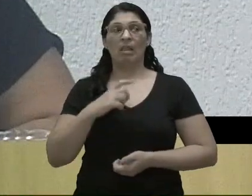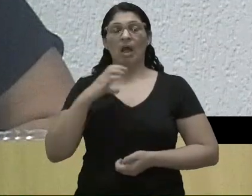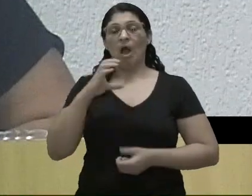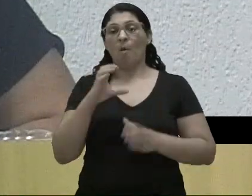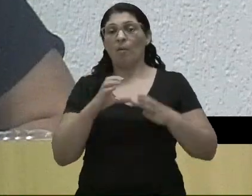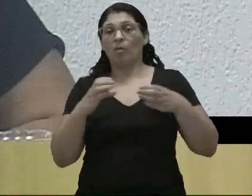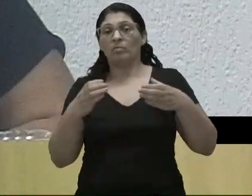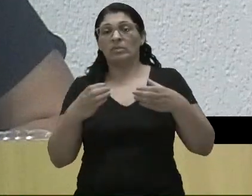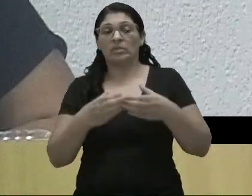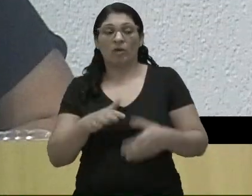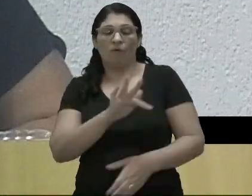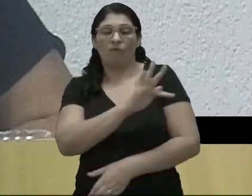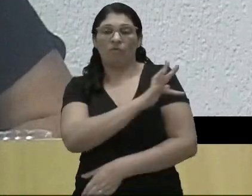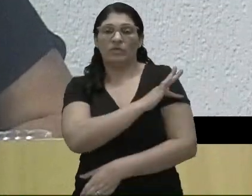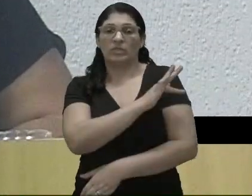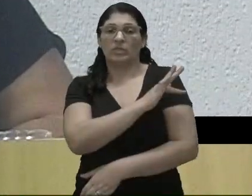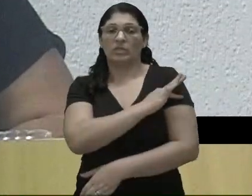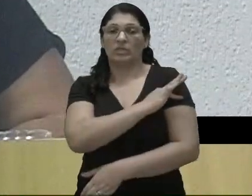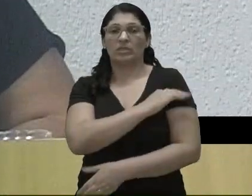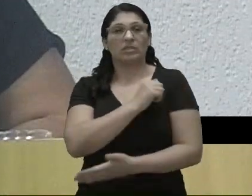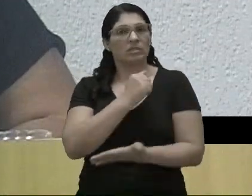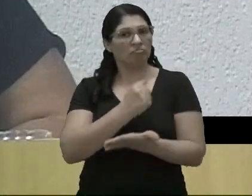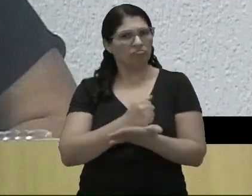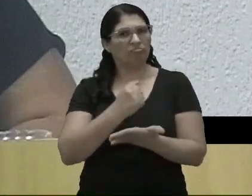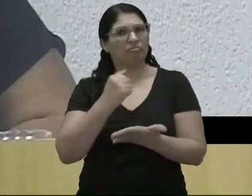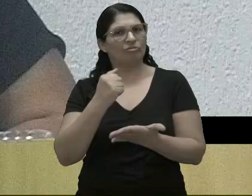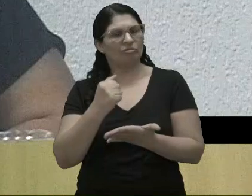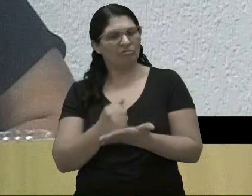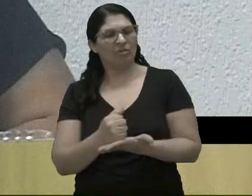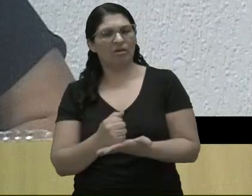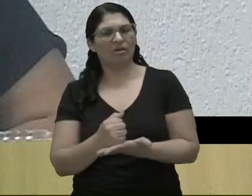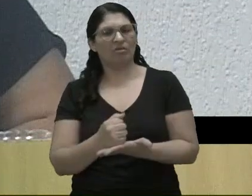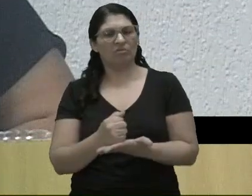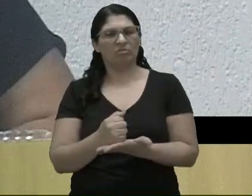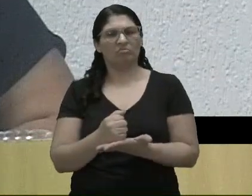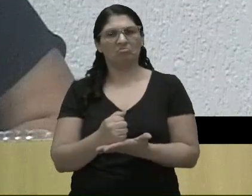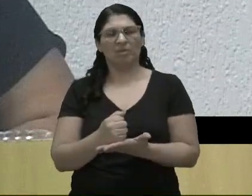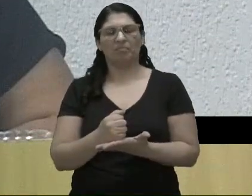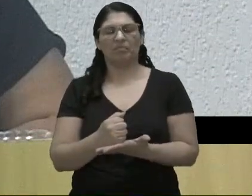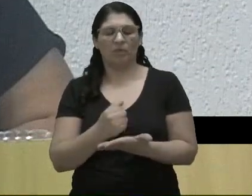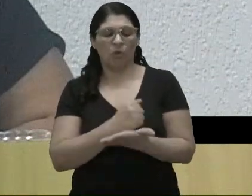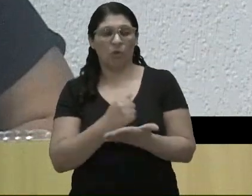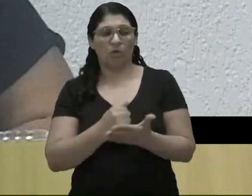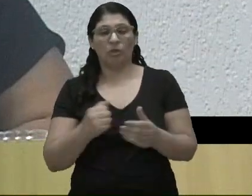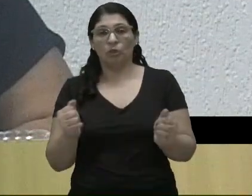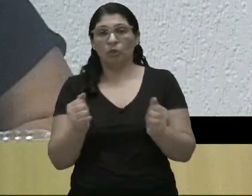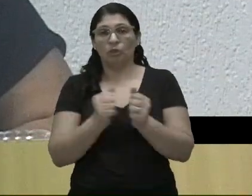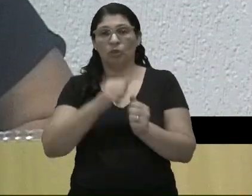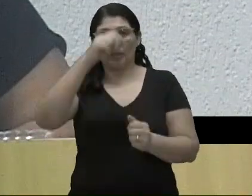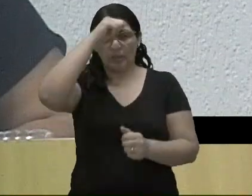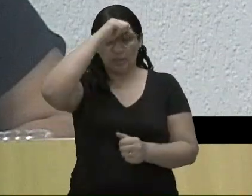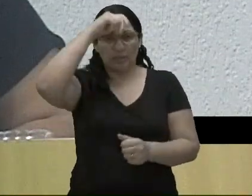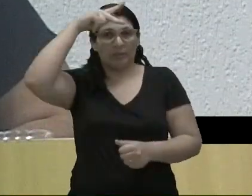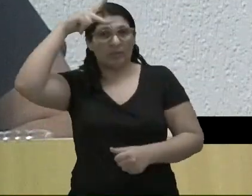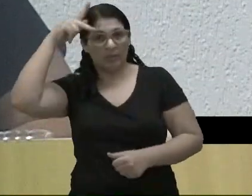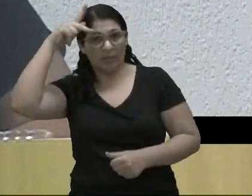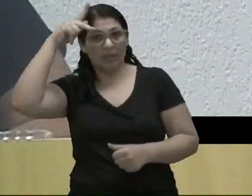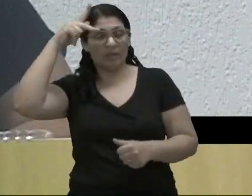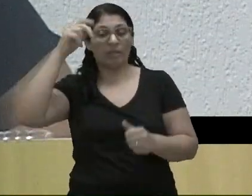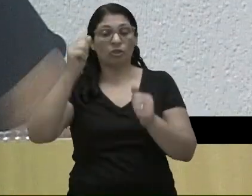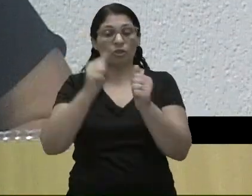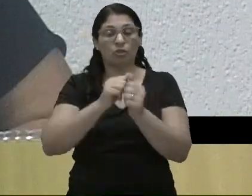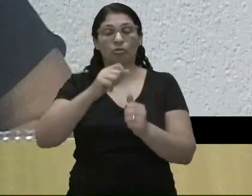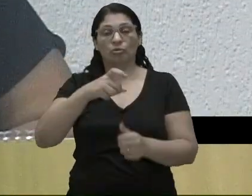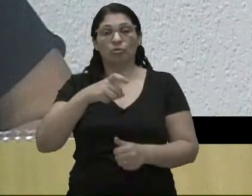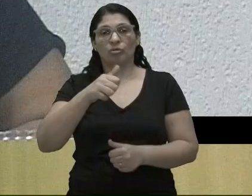e fiscalização do contrato celebrado entre Prefeitura Municipal de Taubaté e Chavantes. Lembrando, comissão